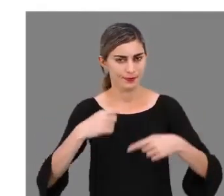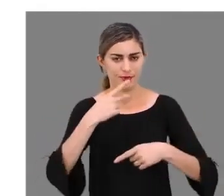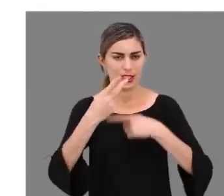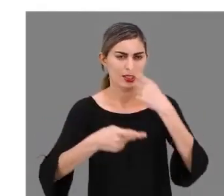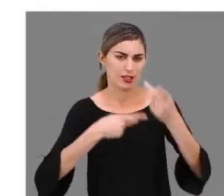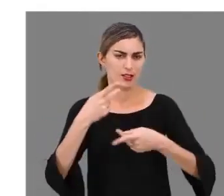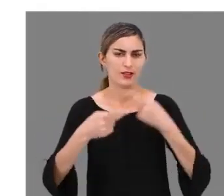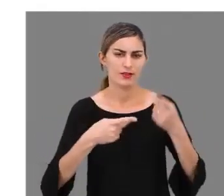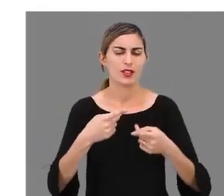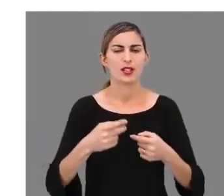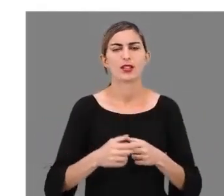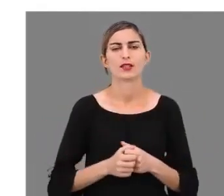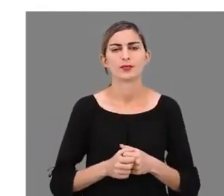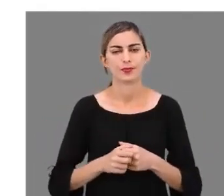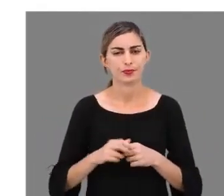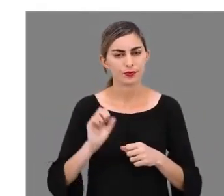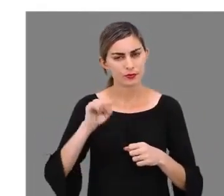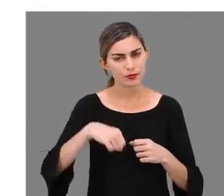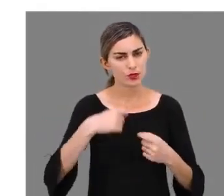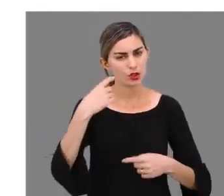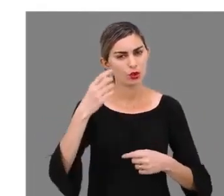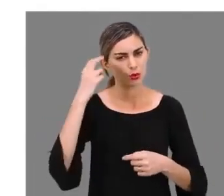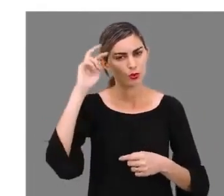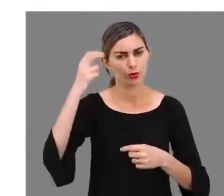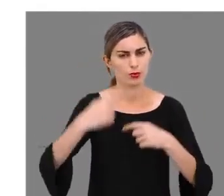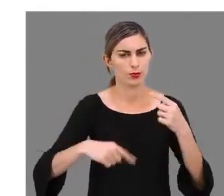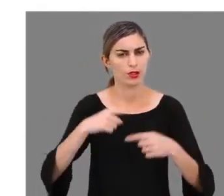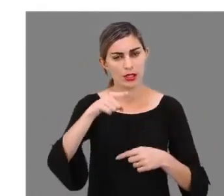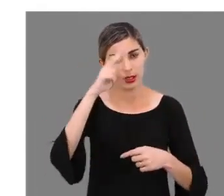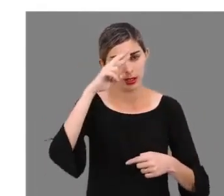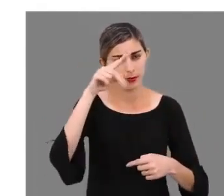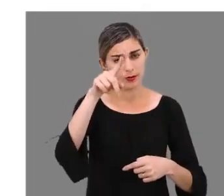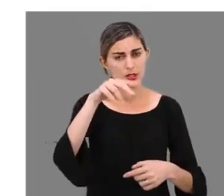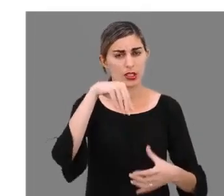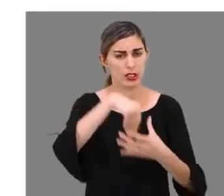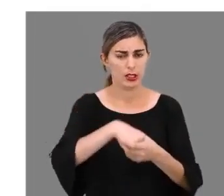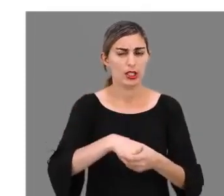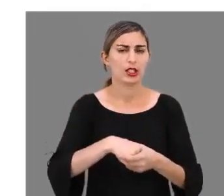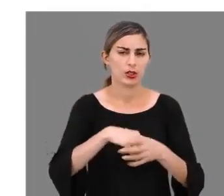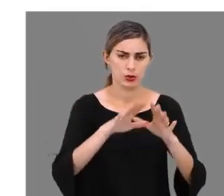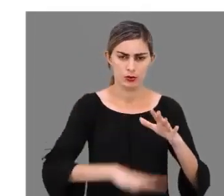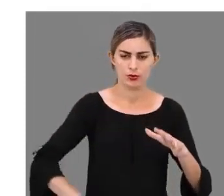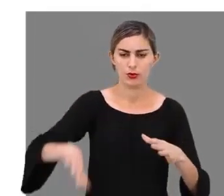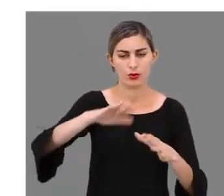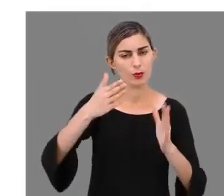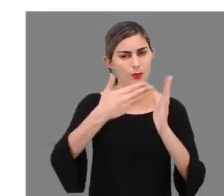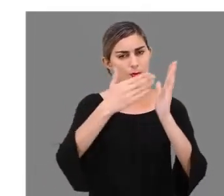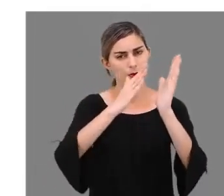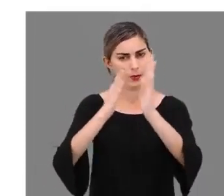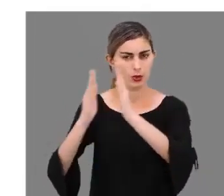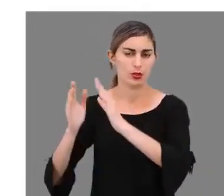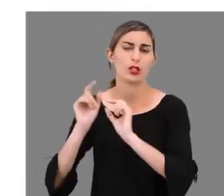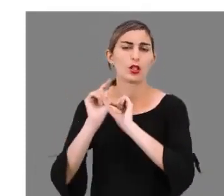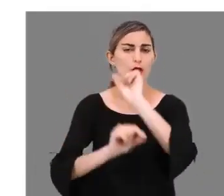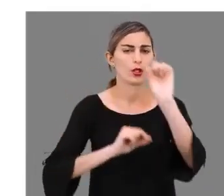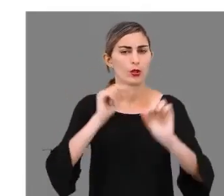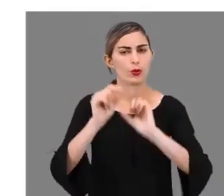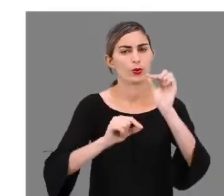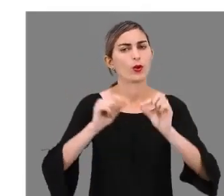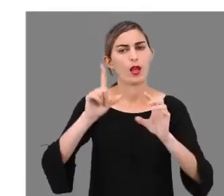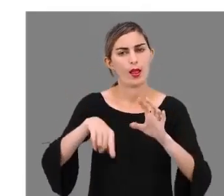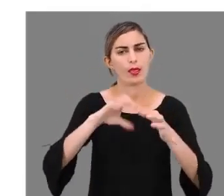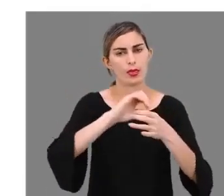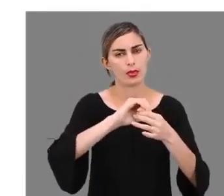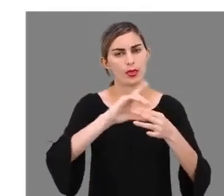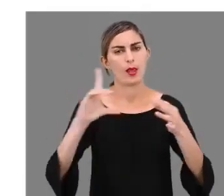sobre isso em 2008. E sim, a cultura é política. E lembre-se, você vai estar dentro do espaço da biblioteca, que é o quê? É um espaço